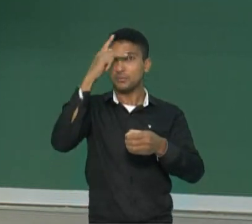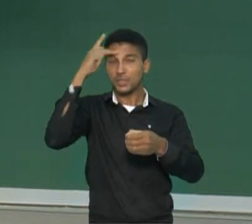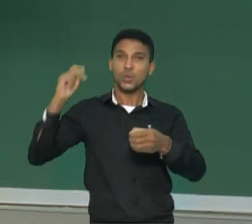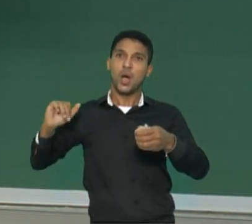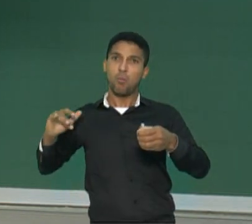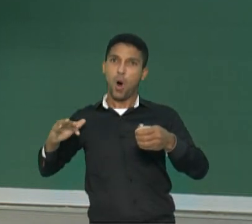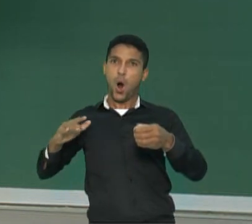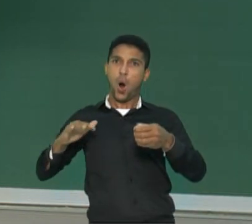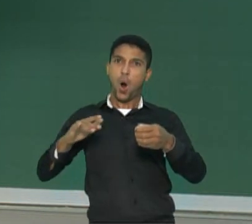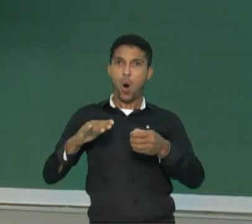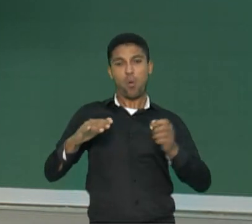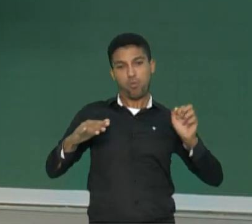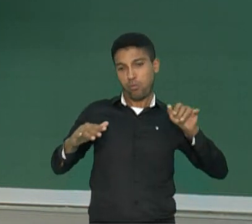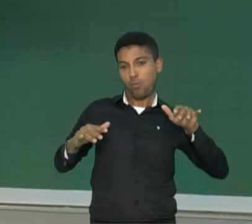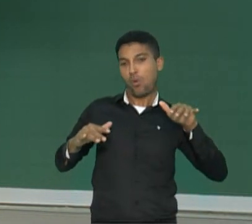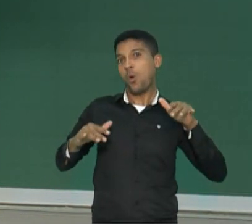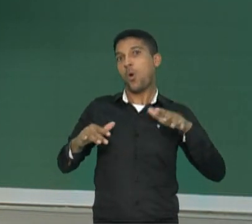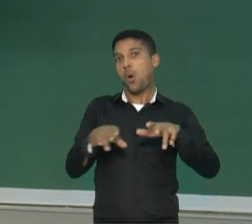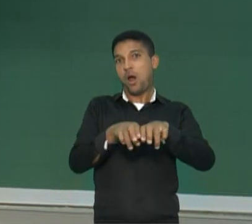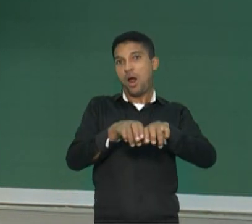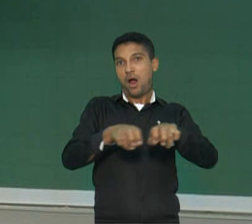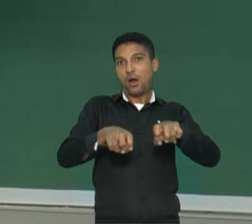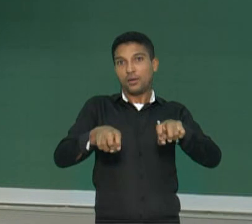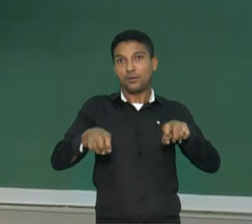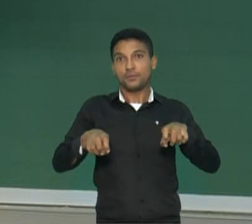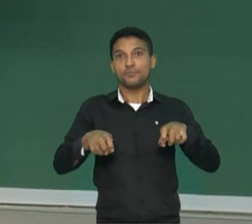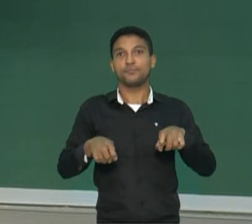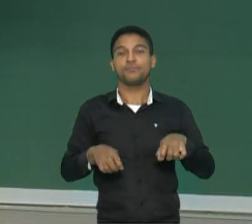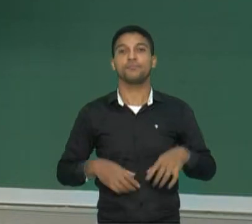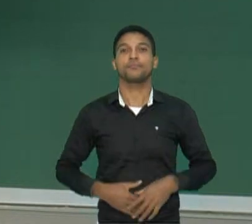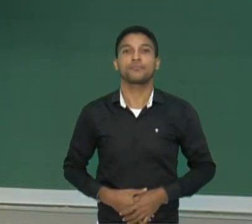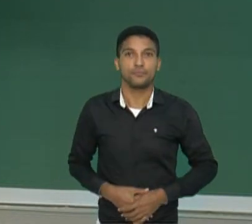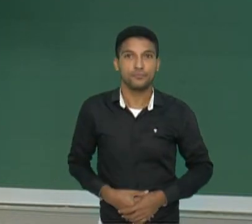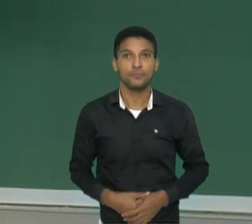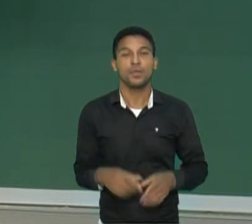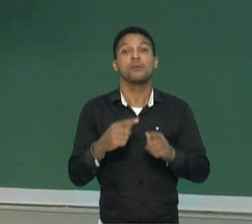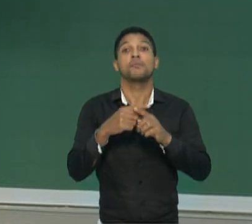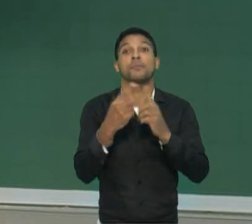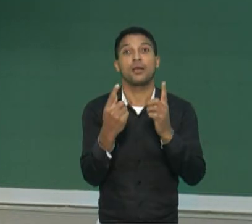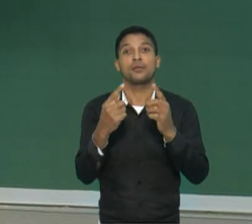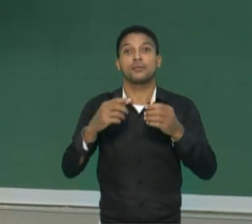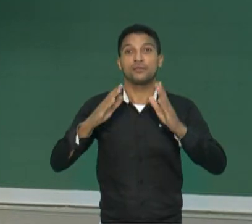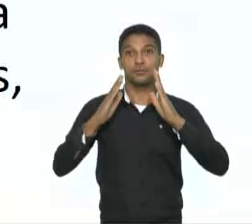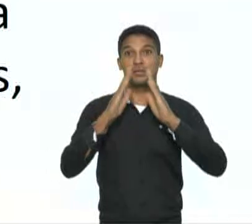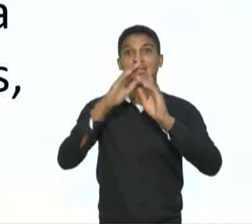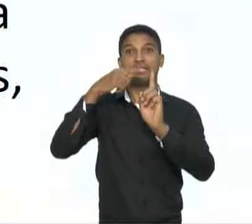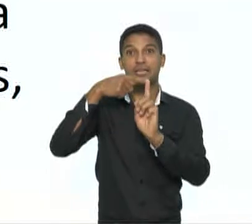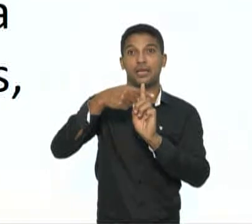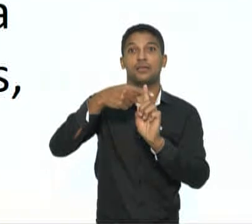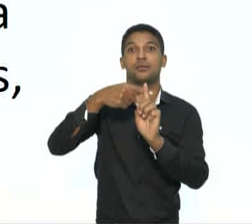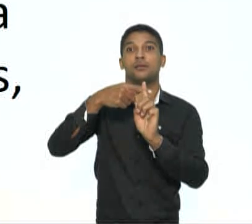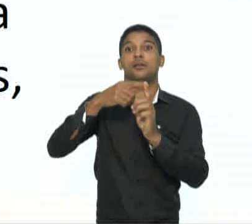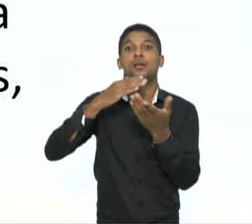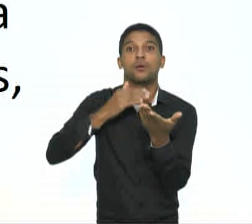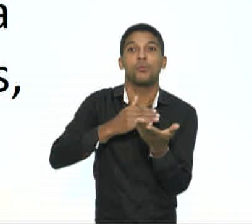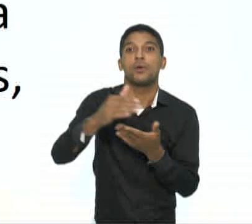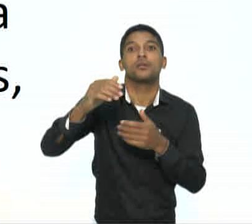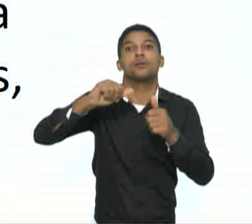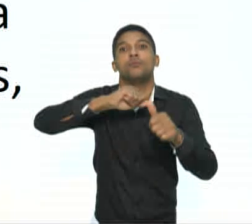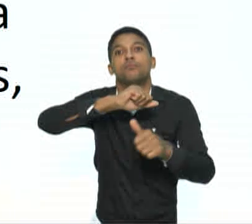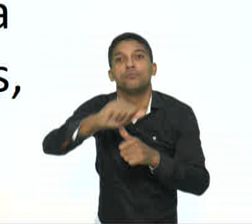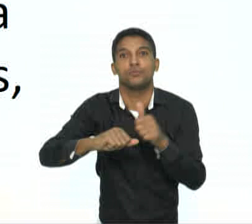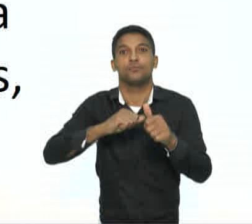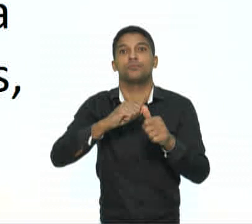receber modificações. Tá? Queriam demolir as pesadas paredes e as janelas pequenas que causavam